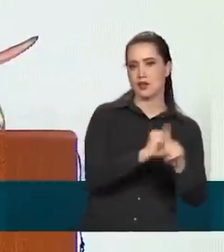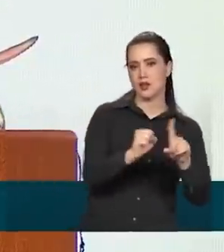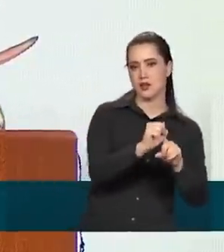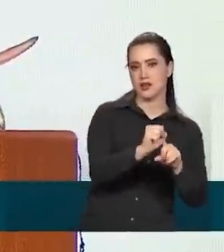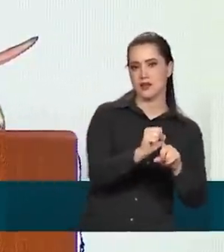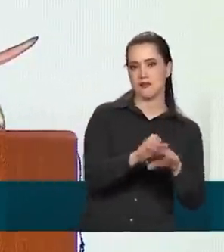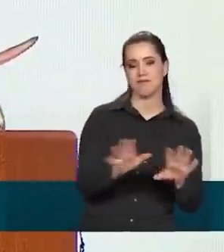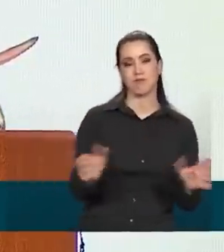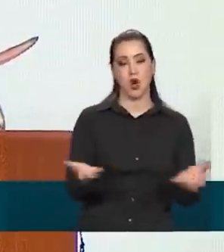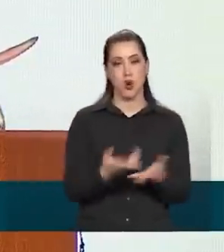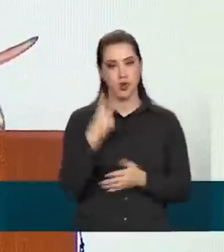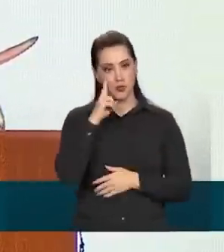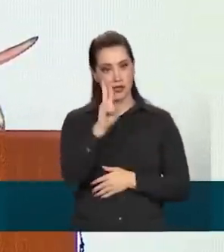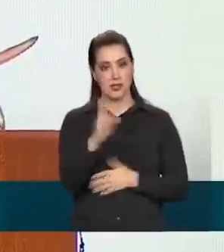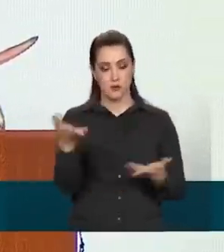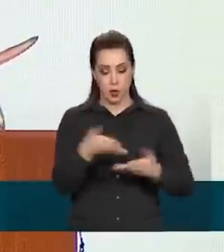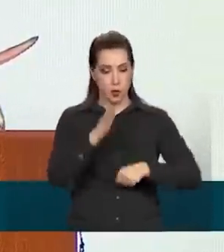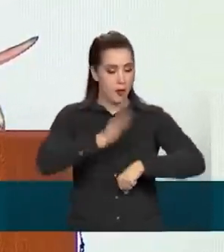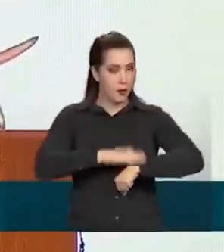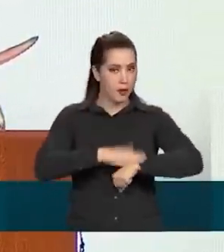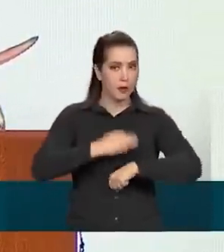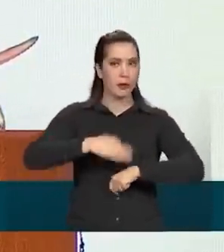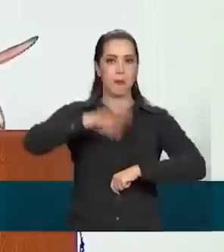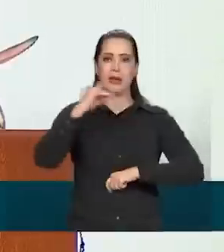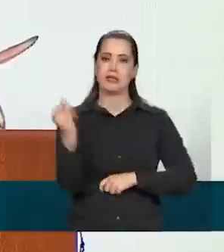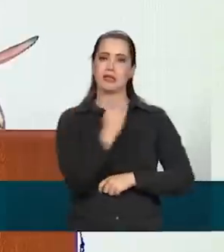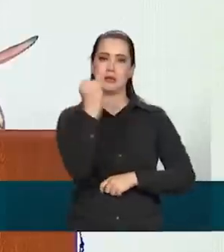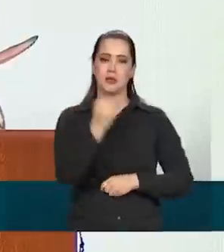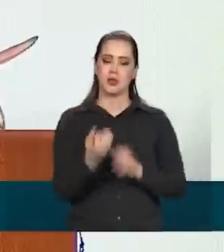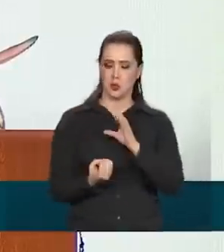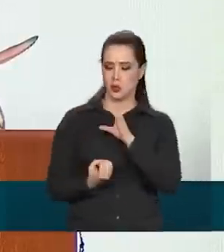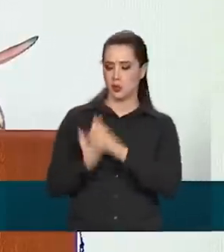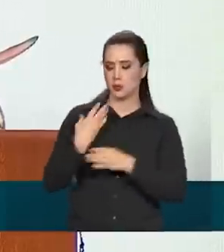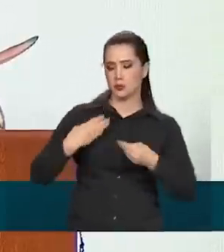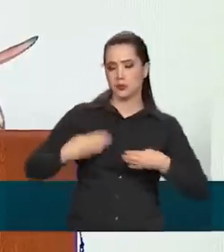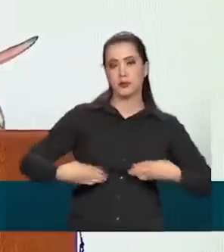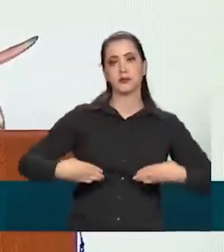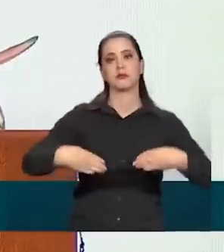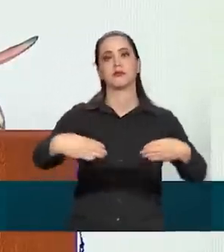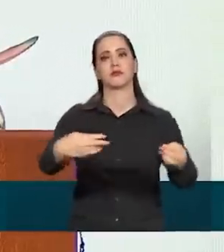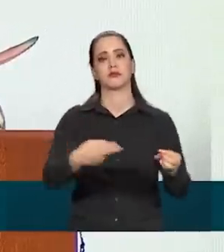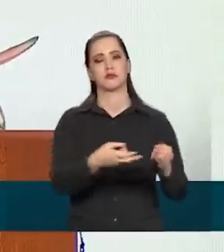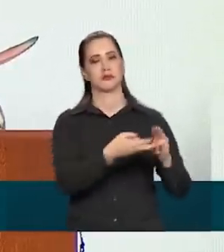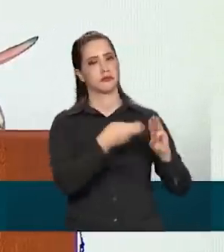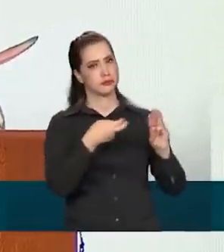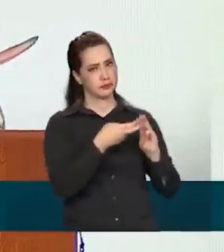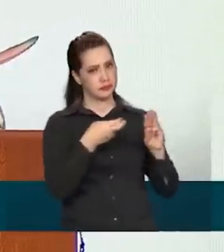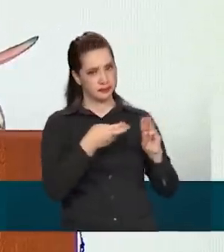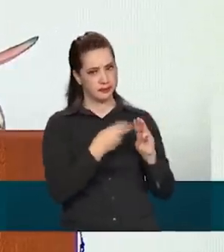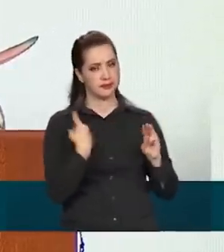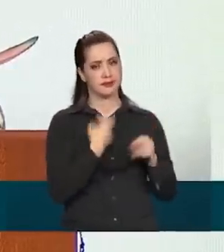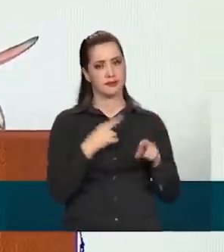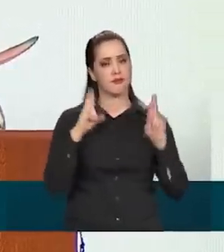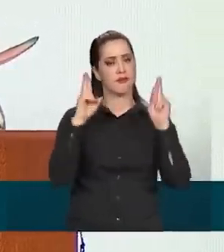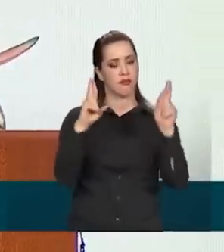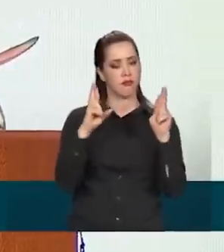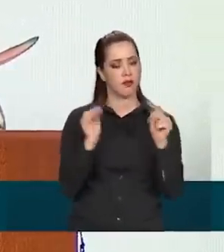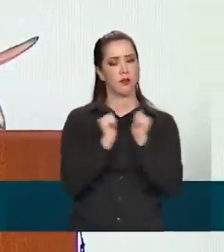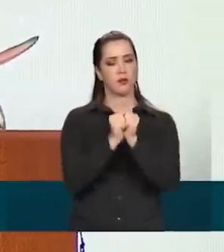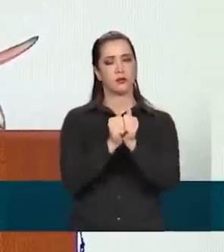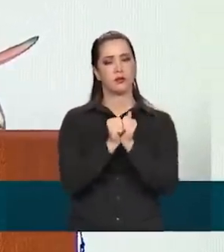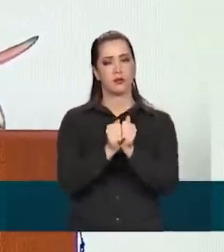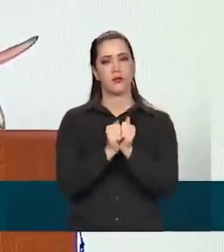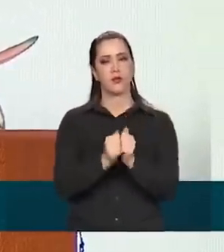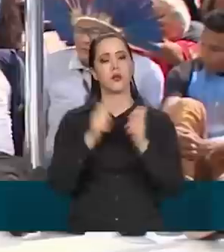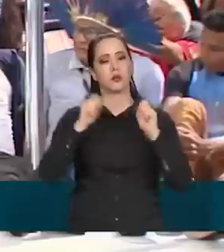vocês presenciam um passo ainda maior com este Ministério dos Povos Indígenas e esperamos, com isso,